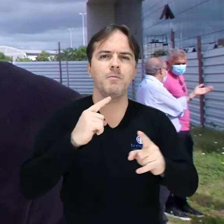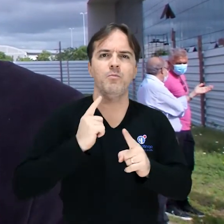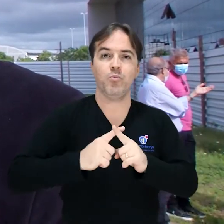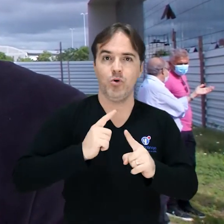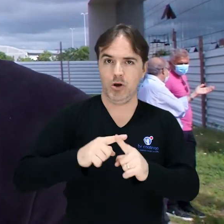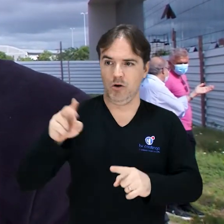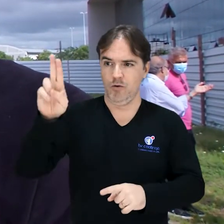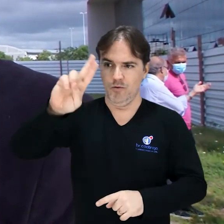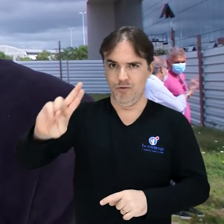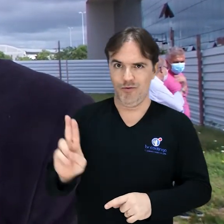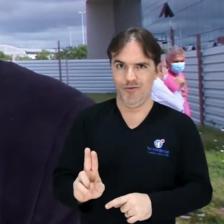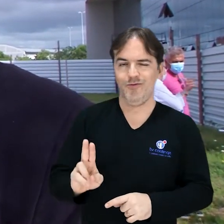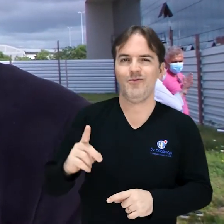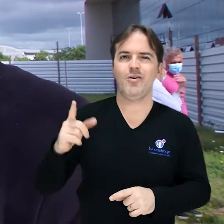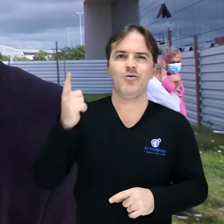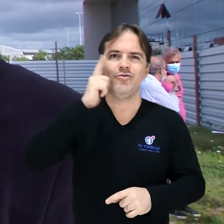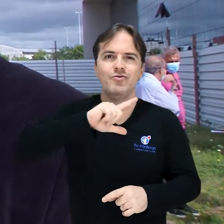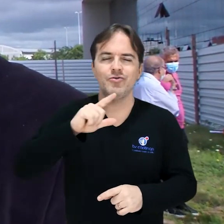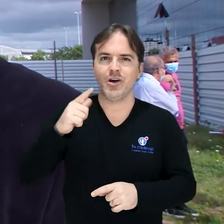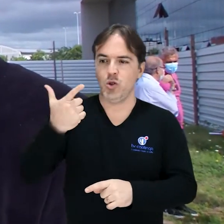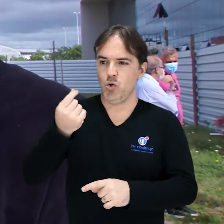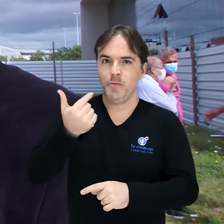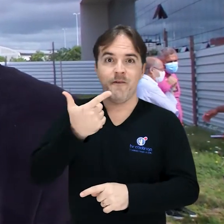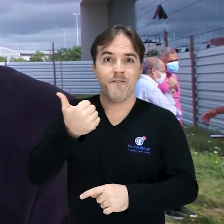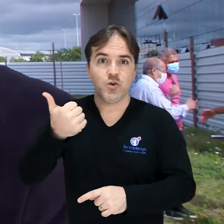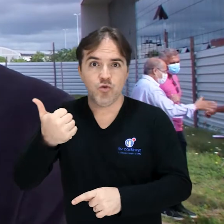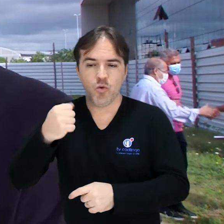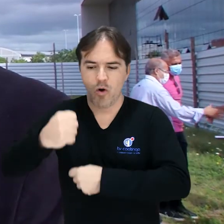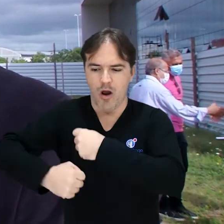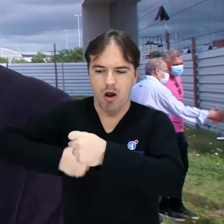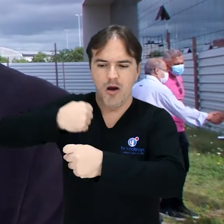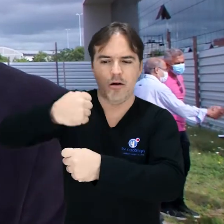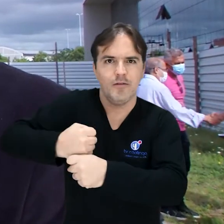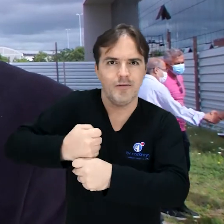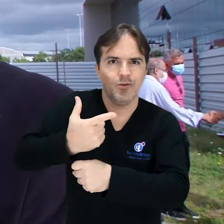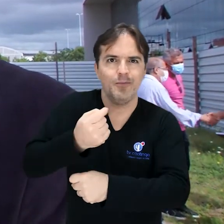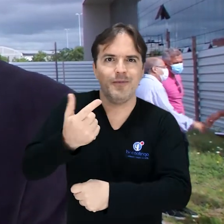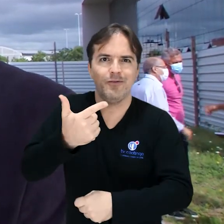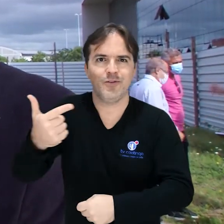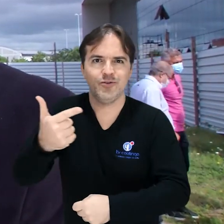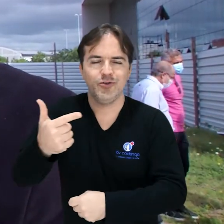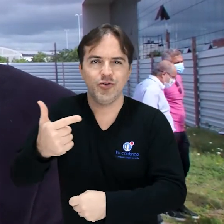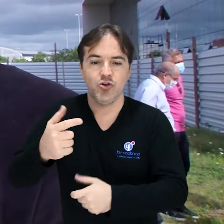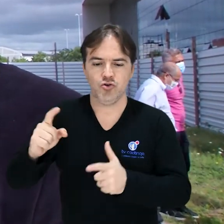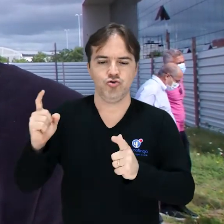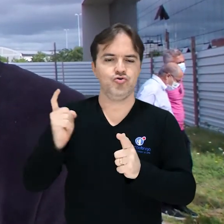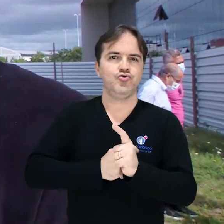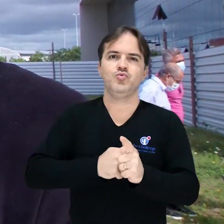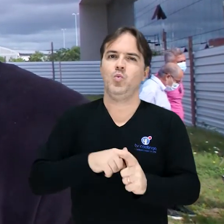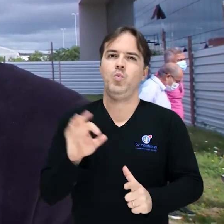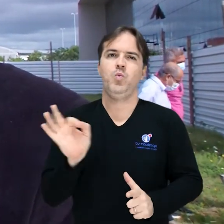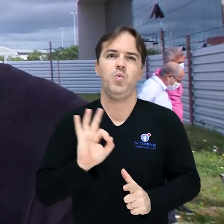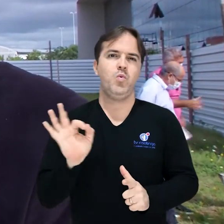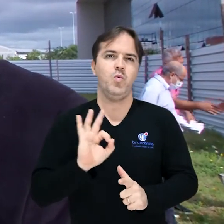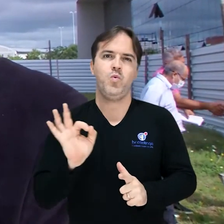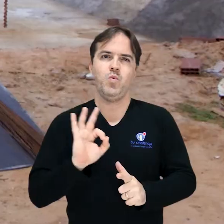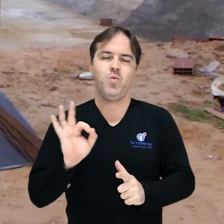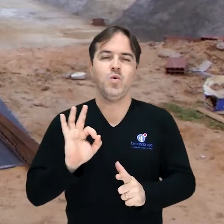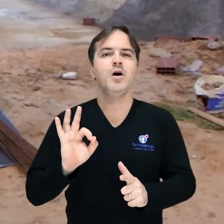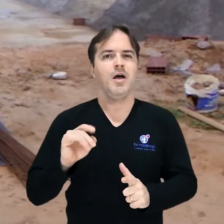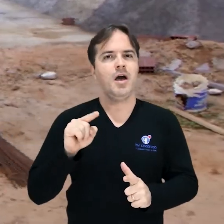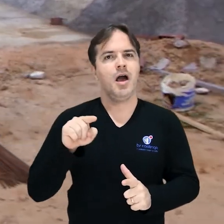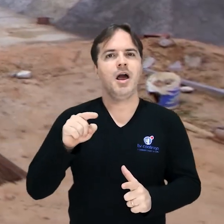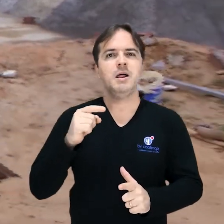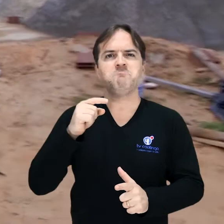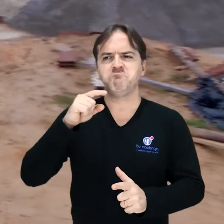a universidade entrou, virou o ano de 2021 para 2022 sem estar devendo nada. Isso foi a